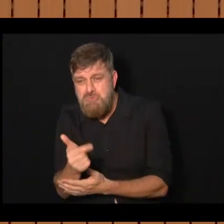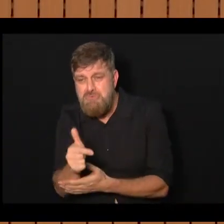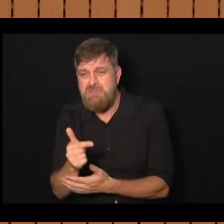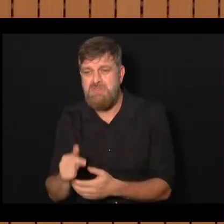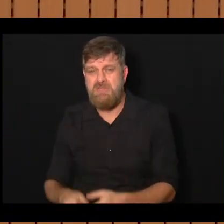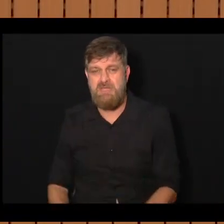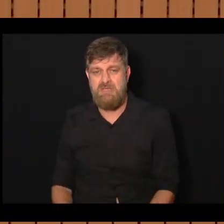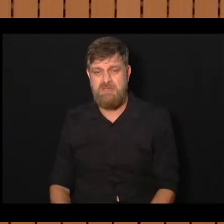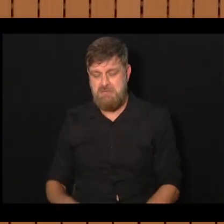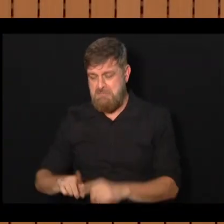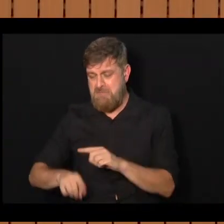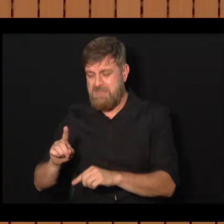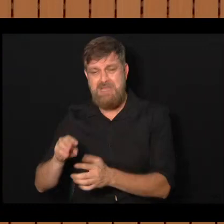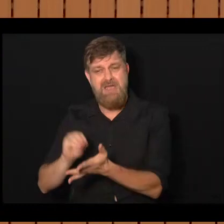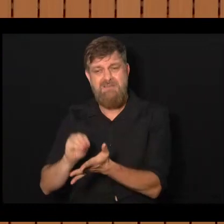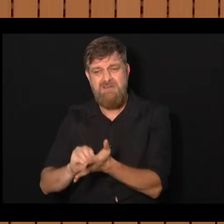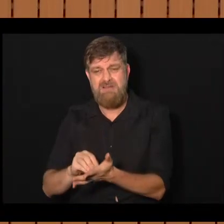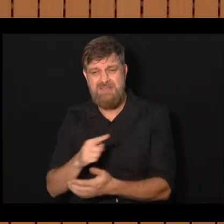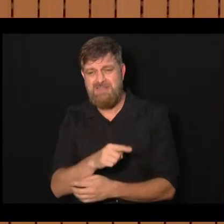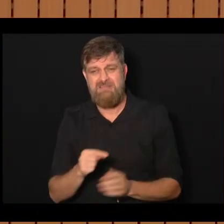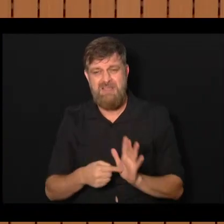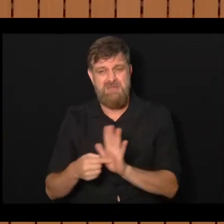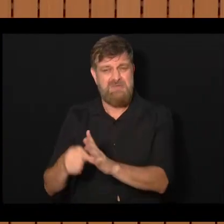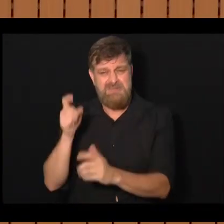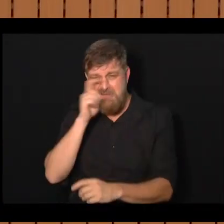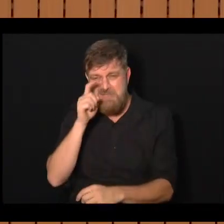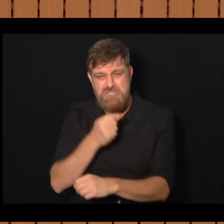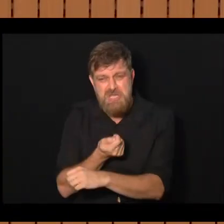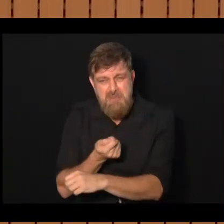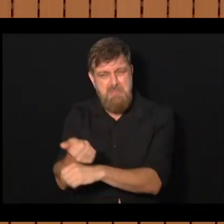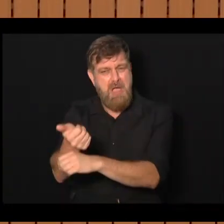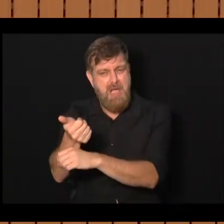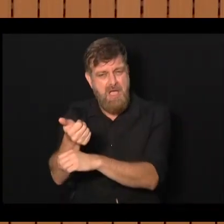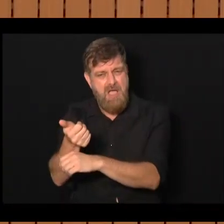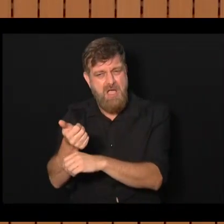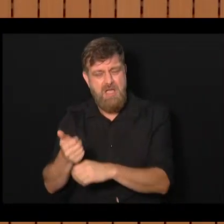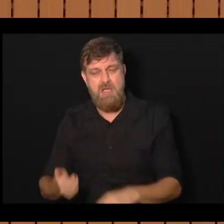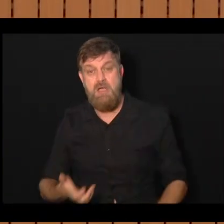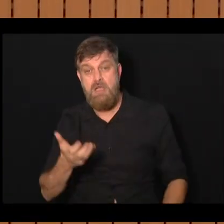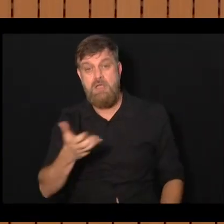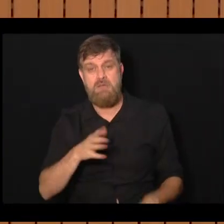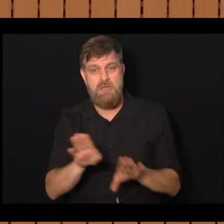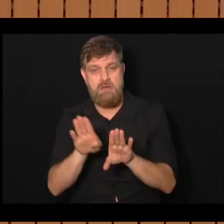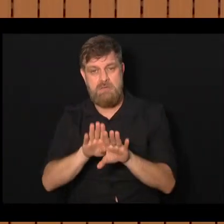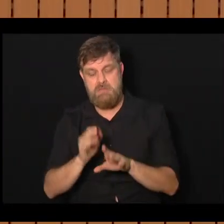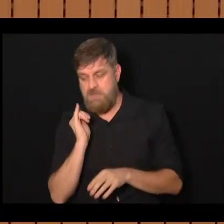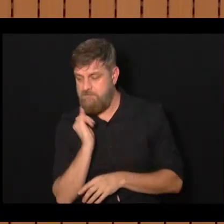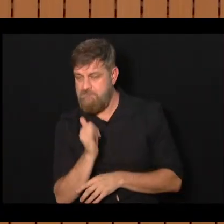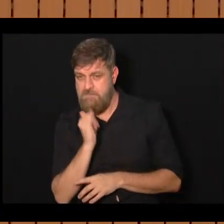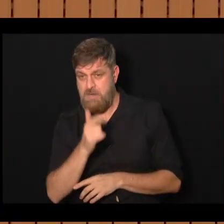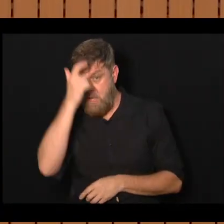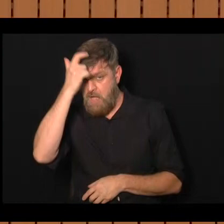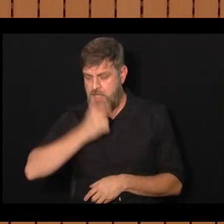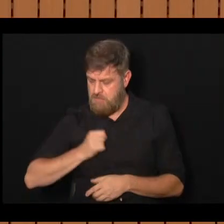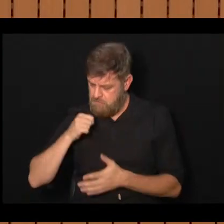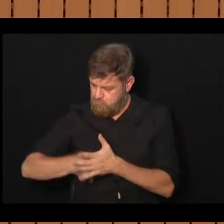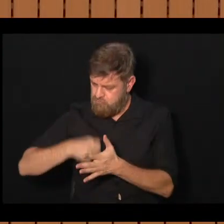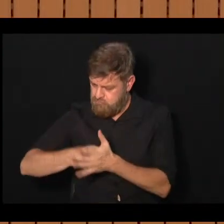não tem insumo? Então está vendendo fumaça sim, e eu quero deixar aqui a mensagem que eu vou